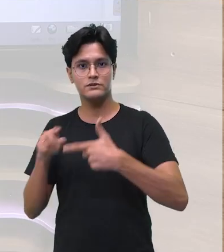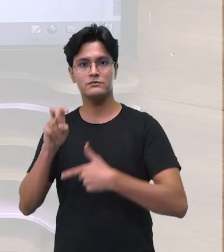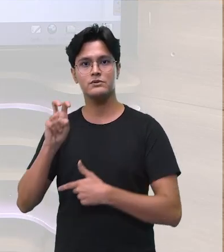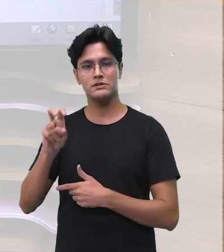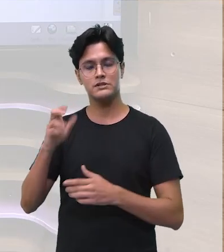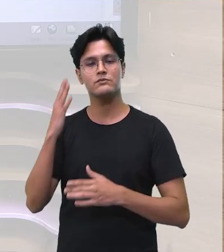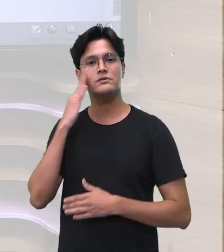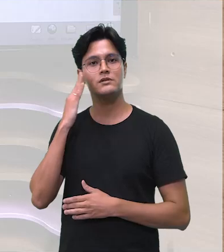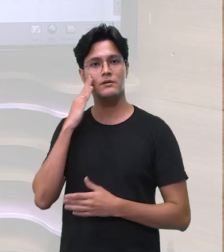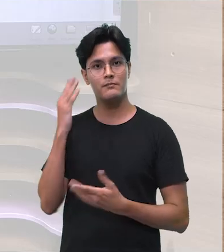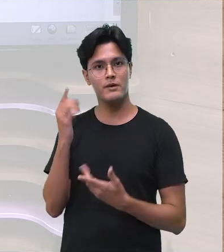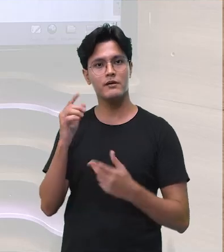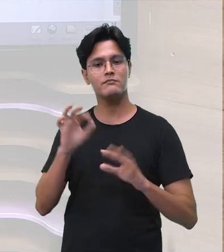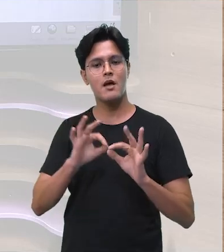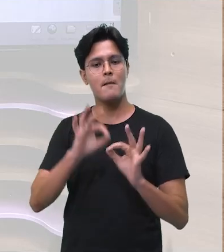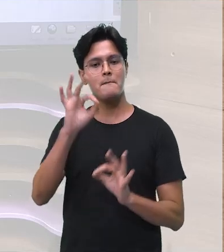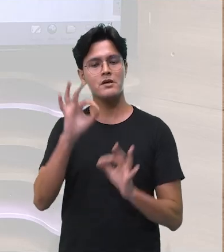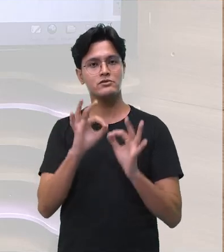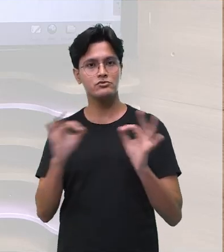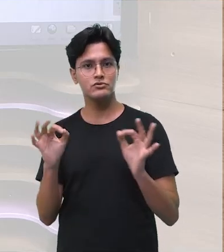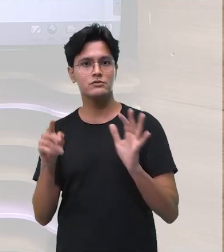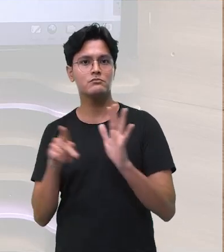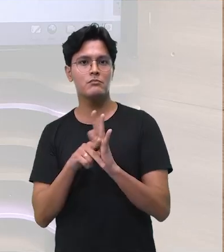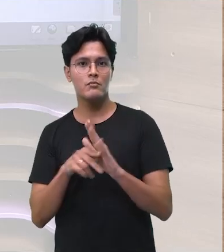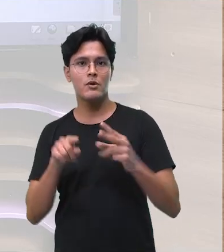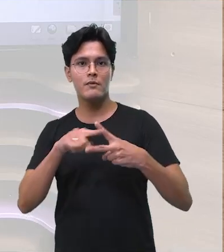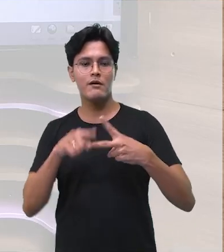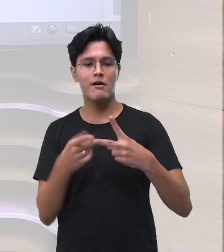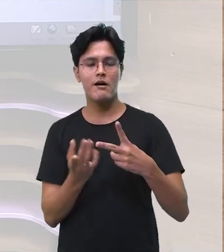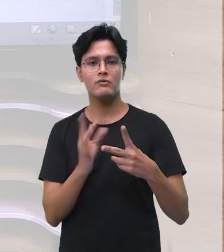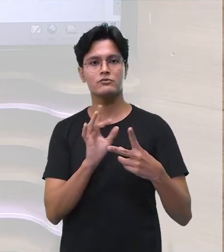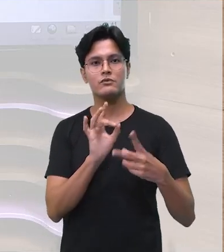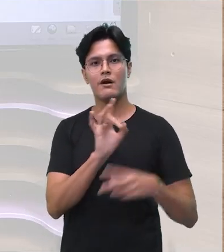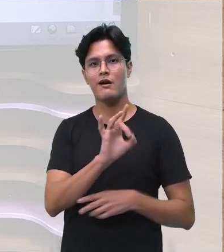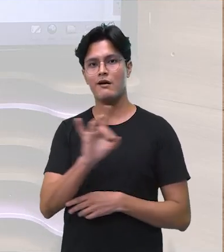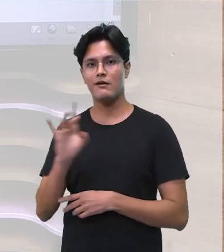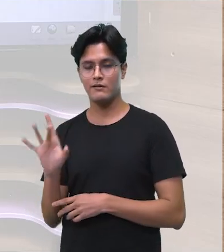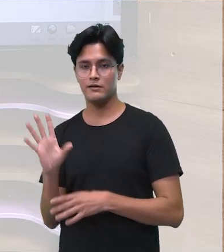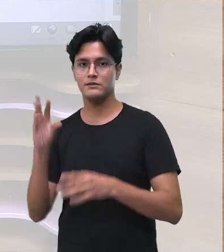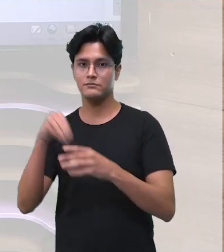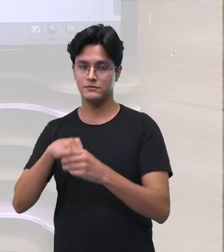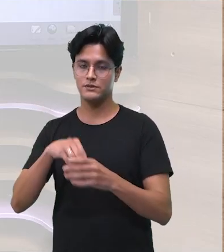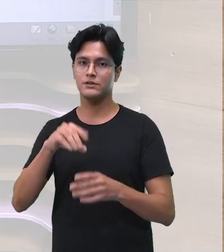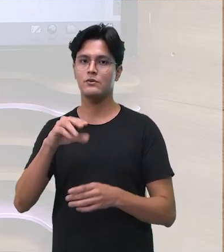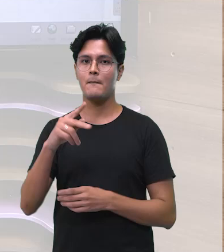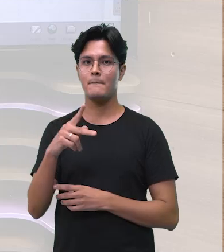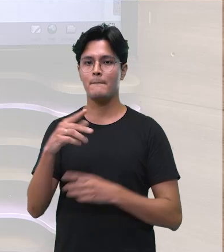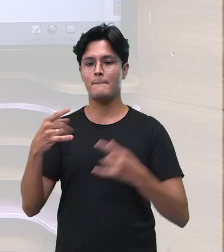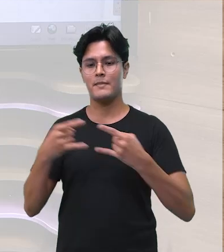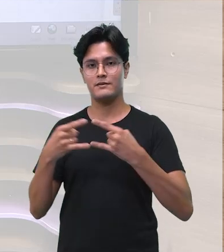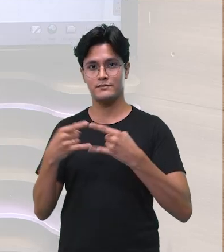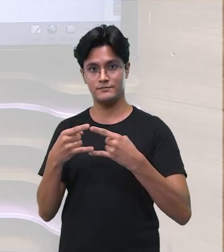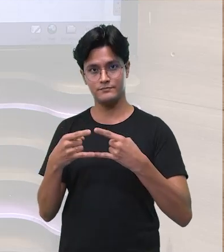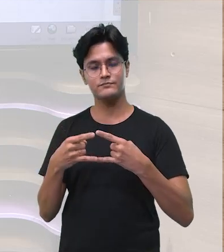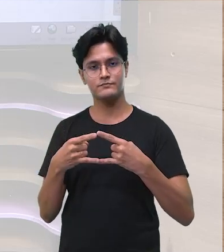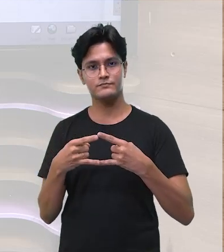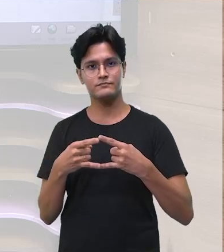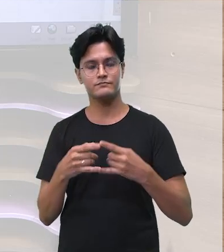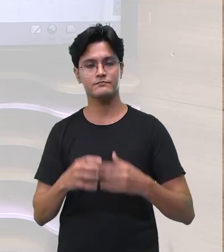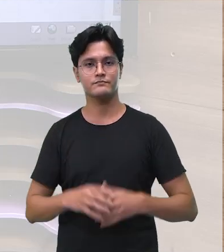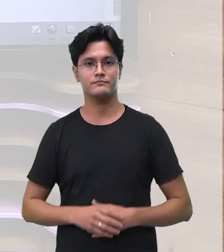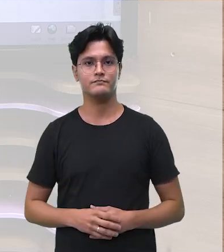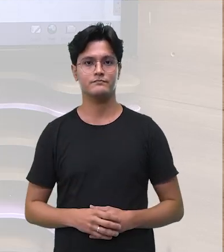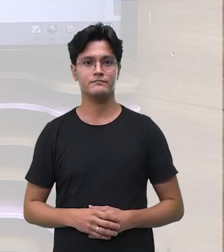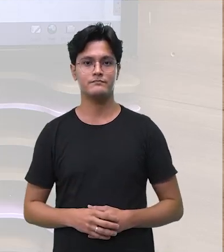de cada ângulo interno de um pentágono. Tá certo? E nosso exemplo aqui foi de um decágono, mas poderia ser qualquer outro